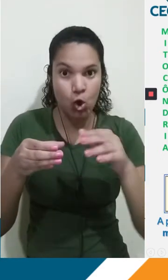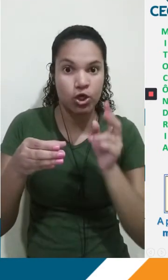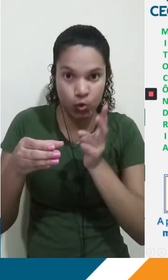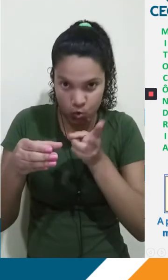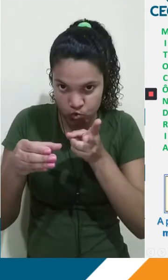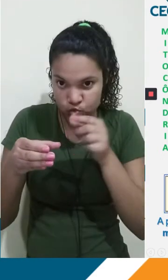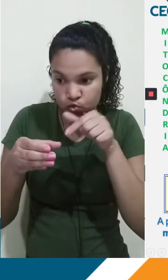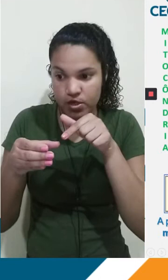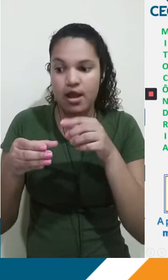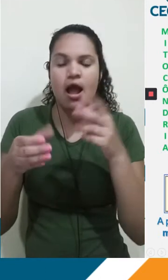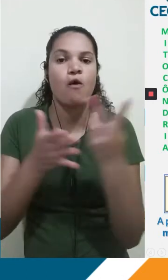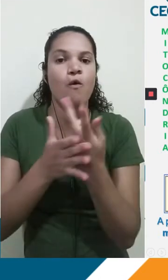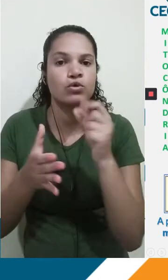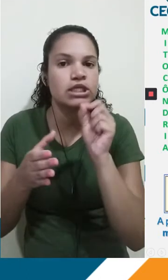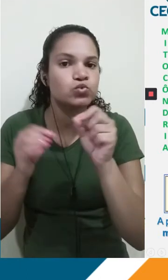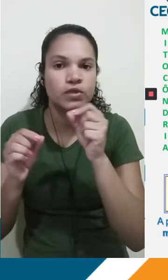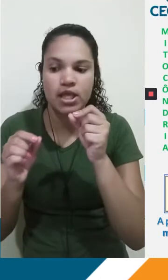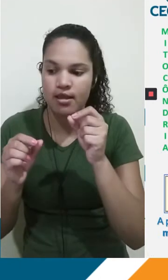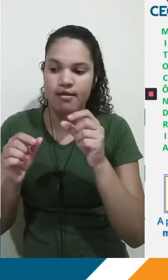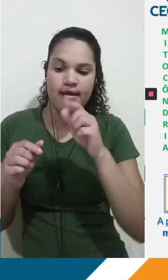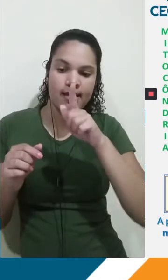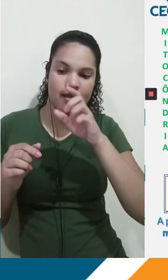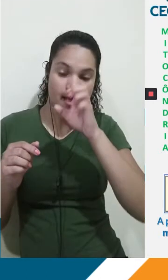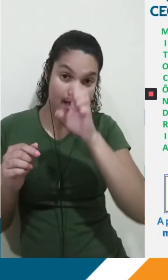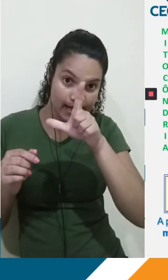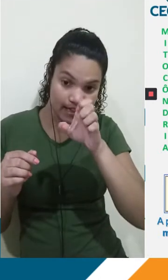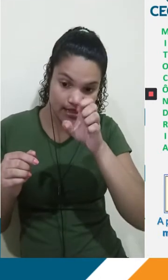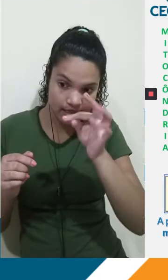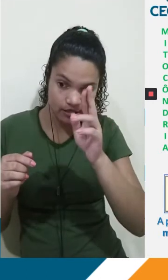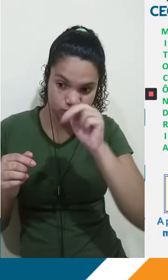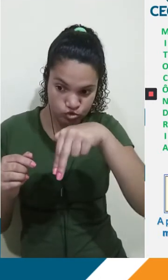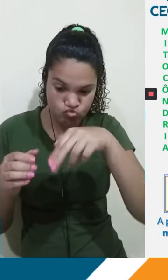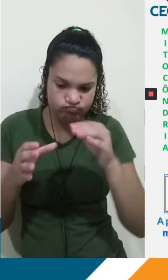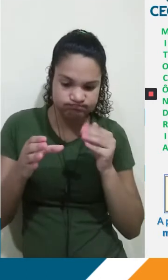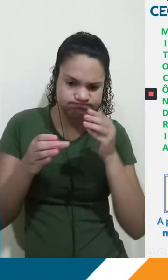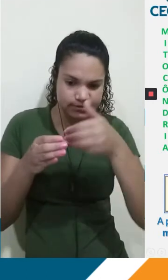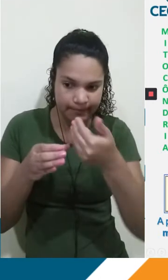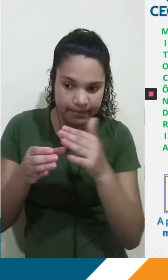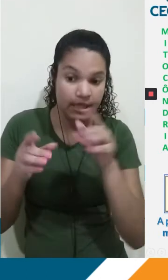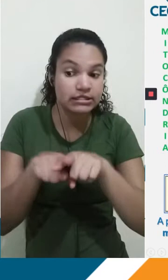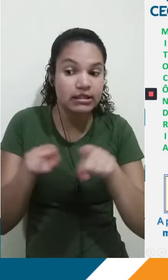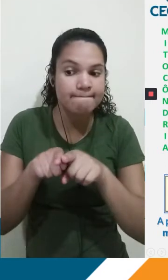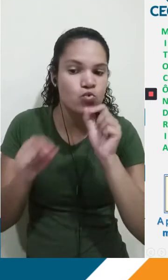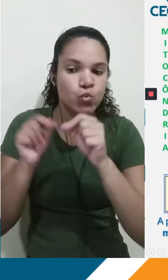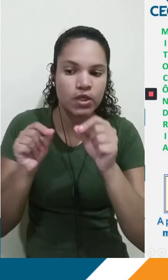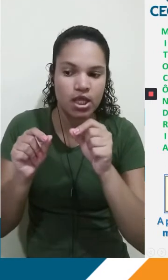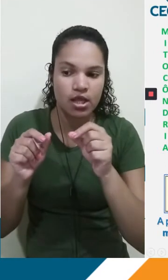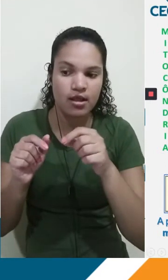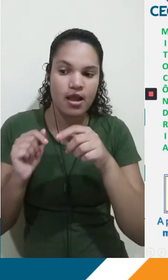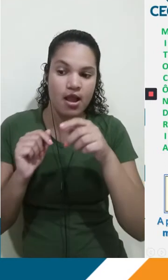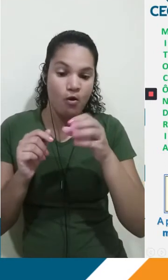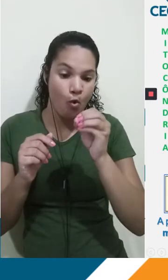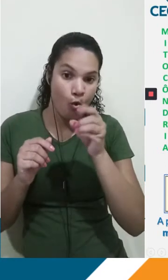vai ocorrer a cadeia de transporte de elétrons e o ciclo do ácido cítrico, e antes a oxidação do